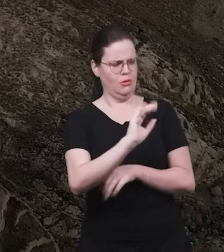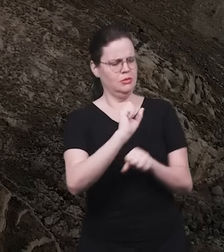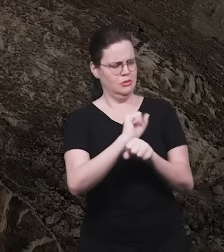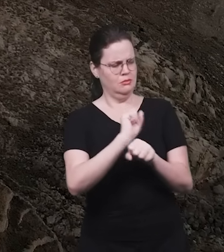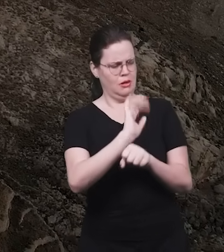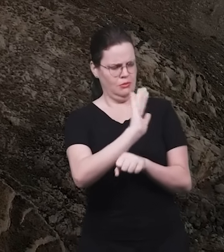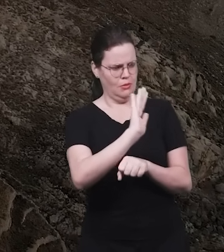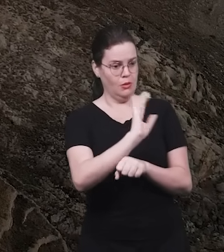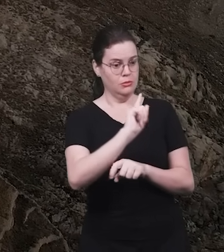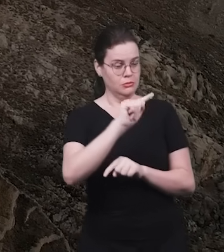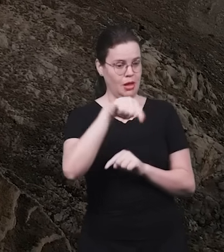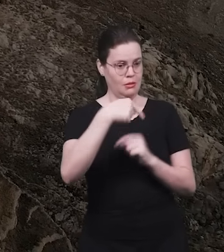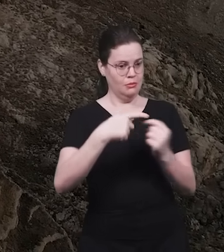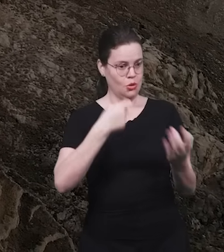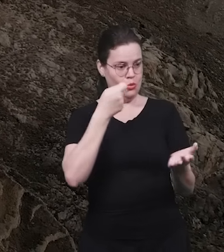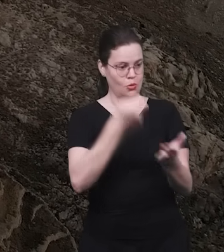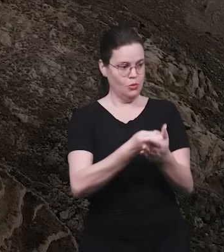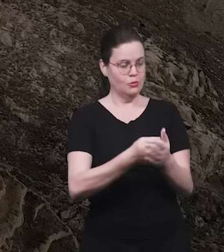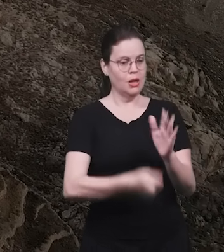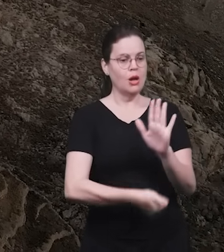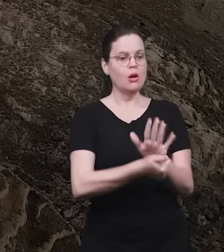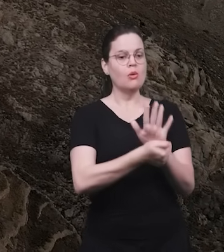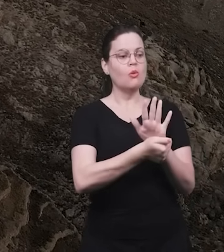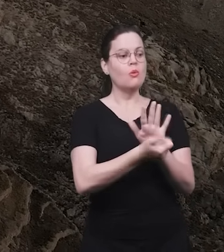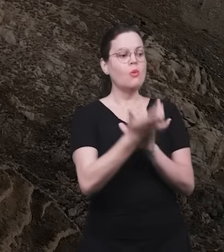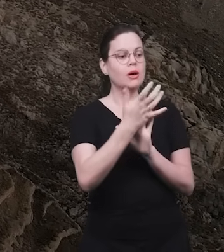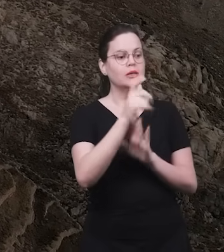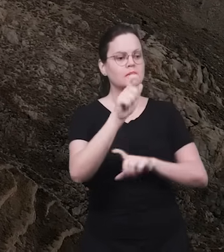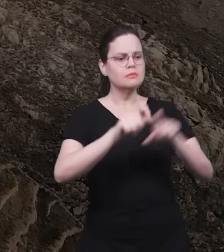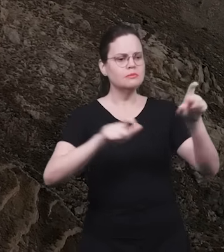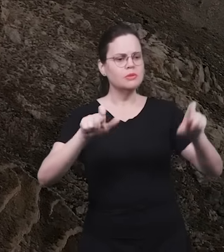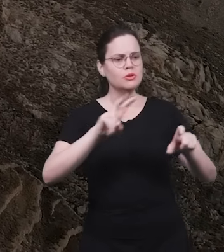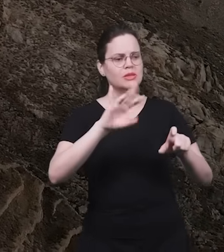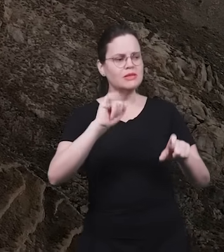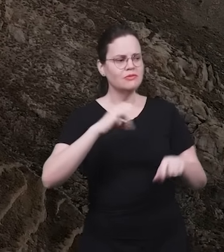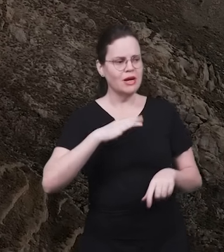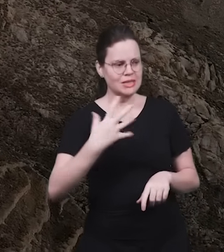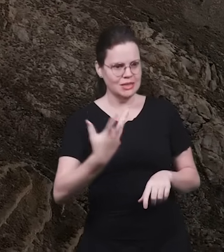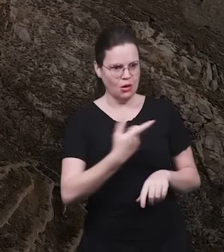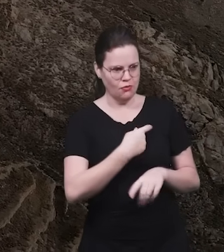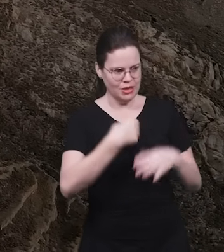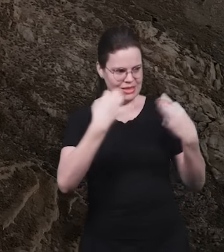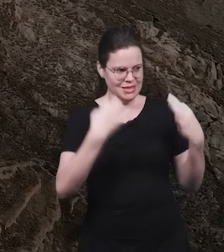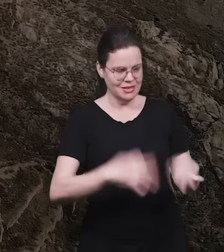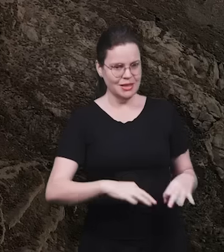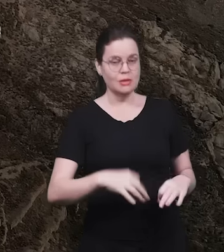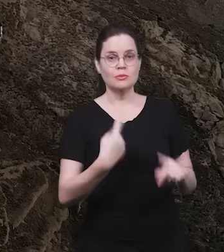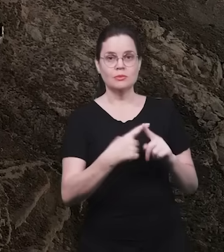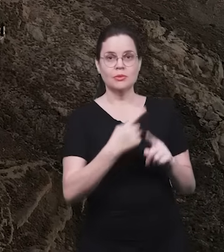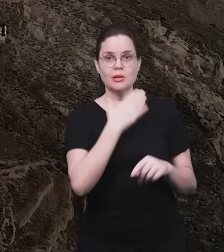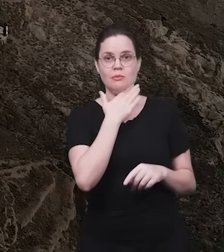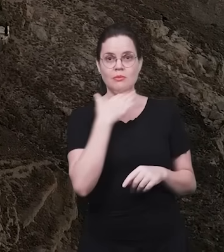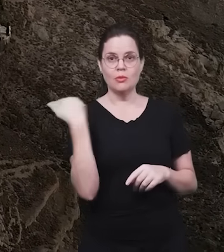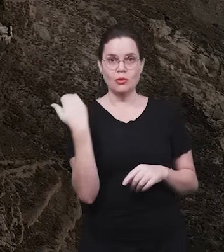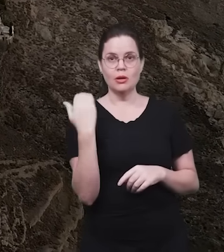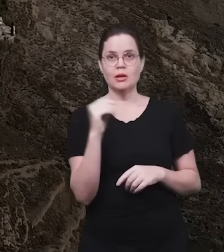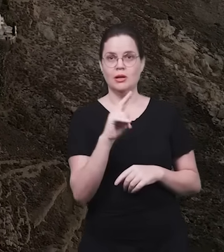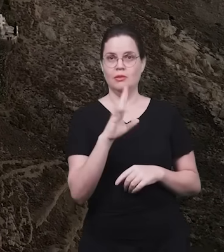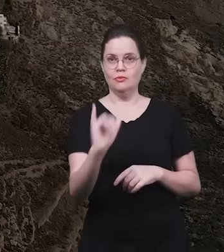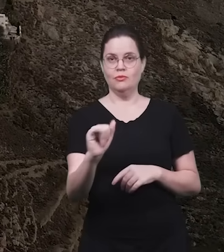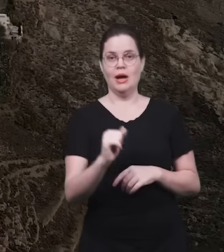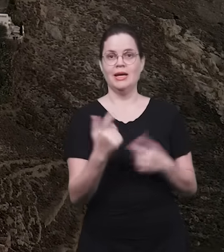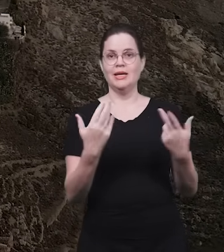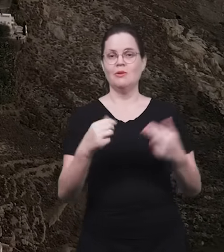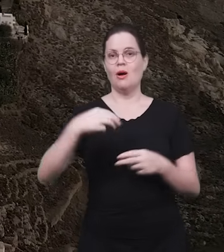se cumpra o número daqueles que vão morrer como